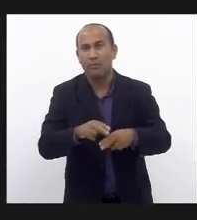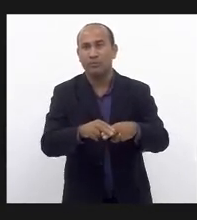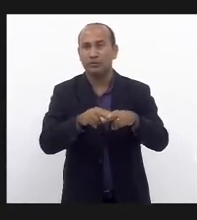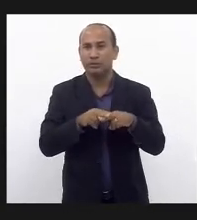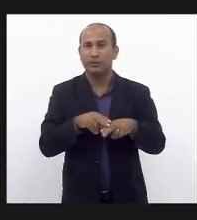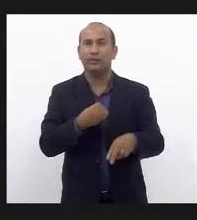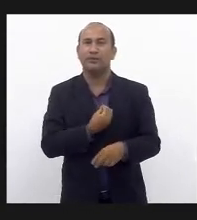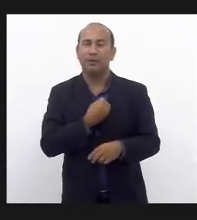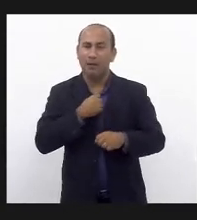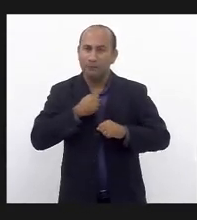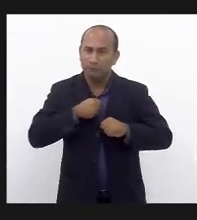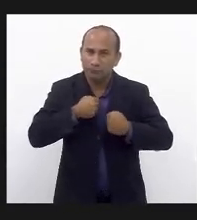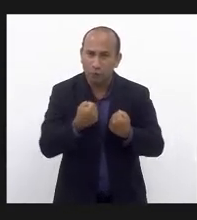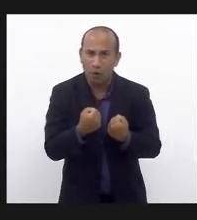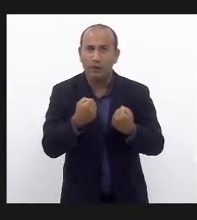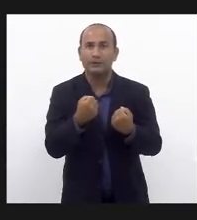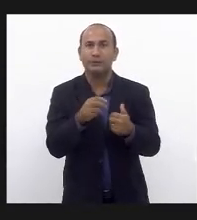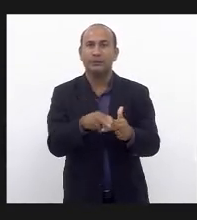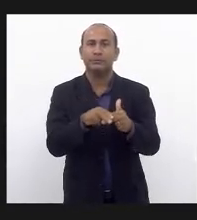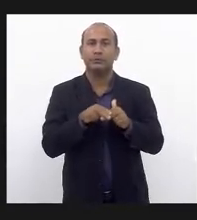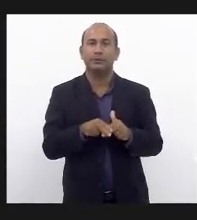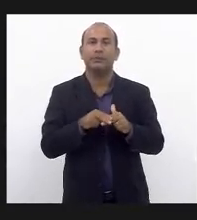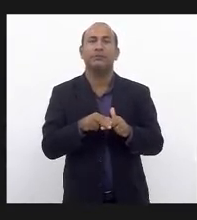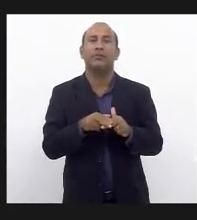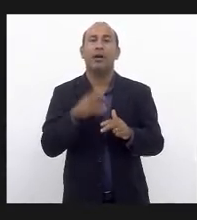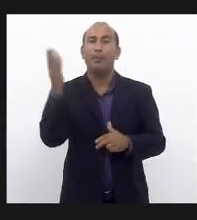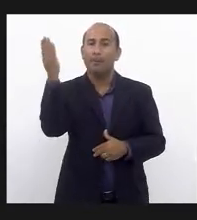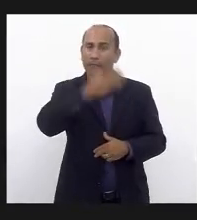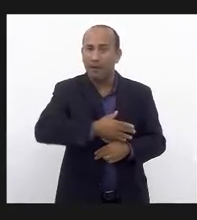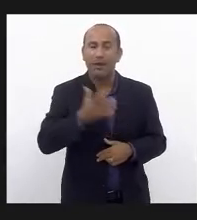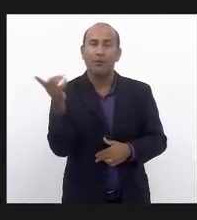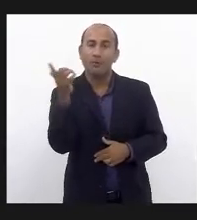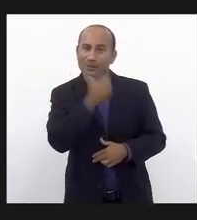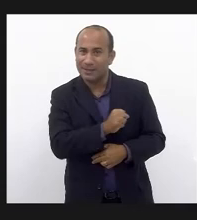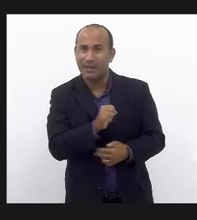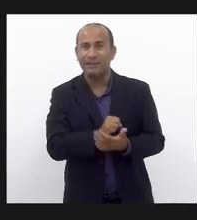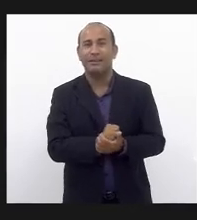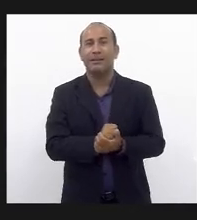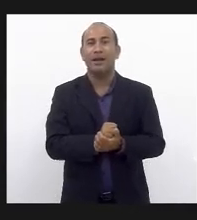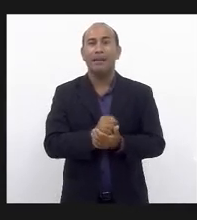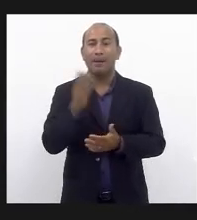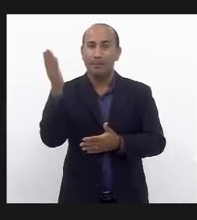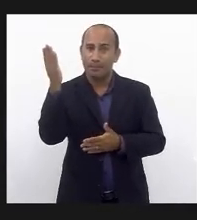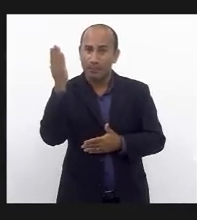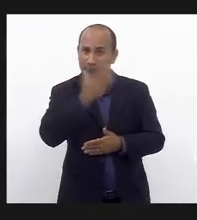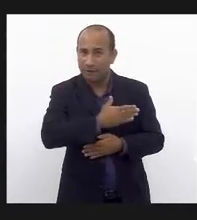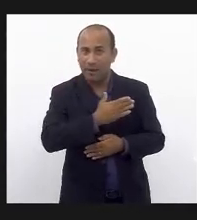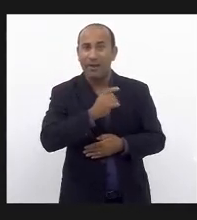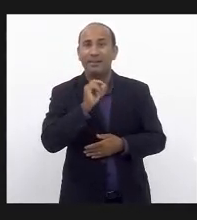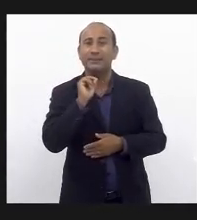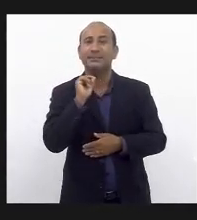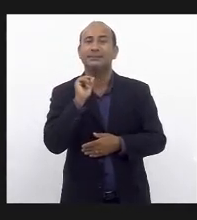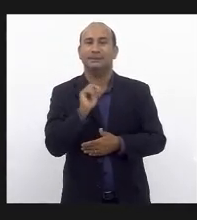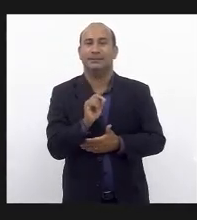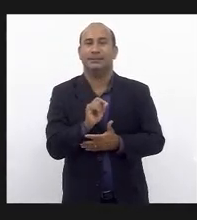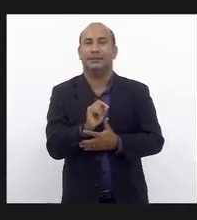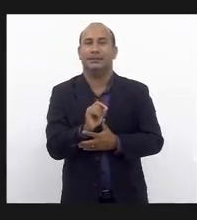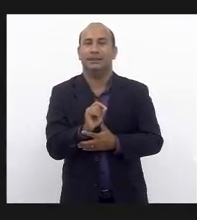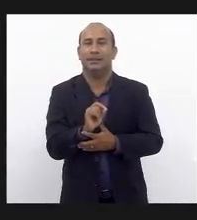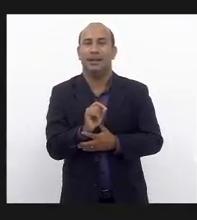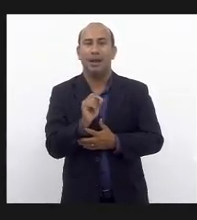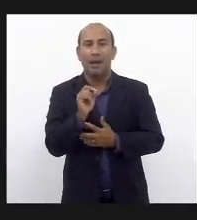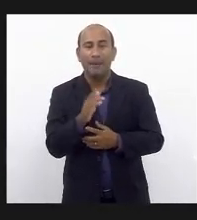esmera, se esforça para provar que ela é capaz, para provar que ela